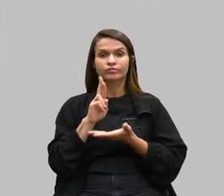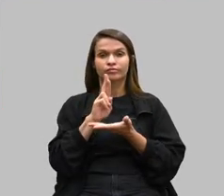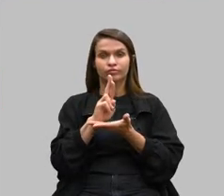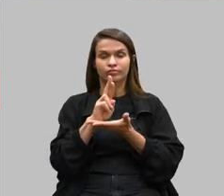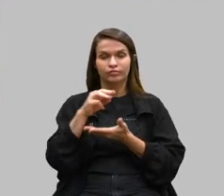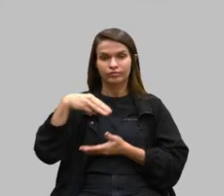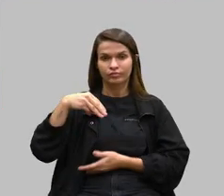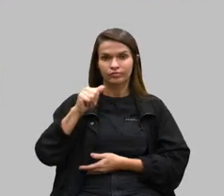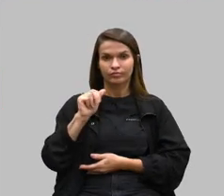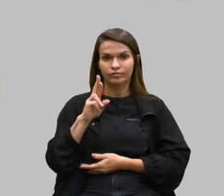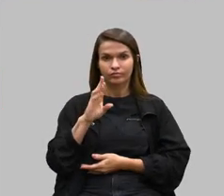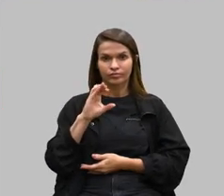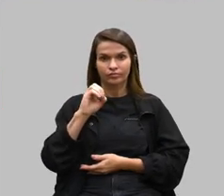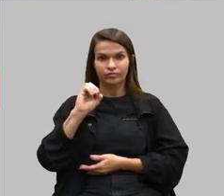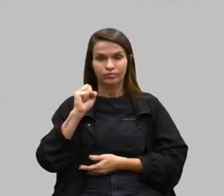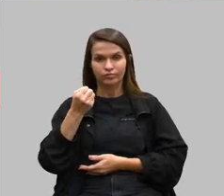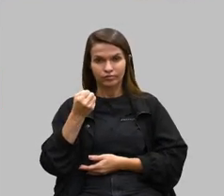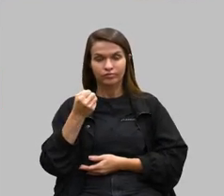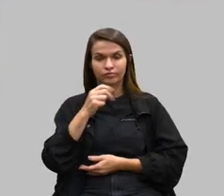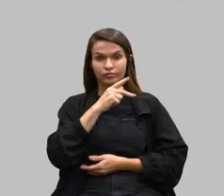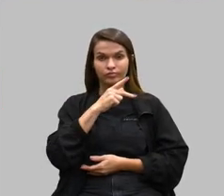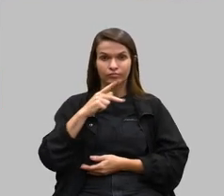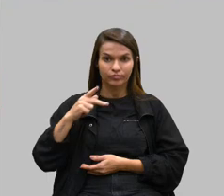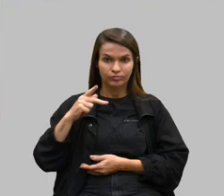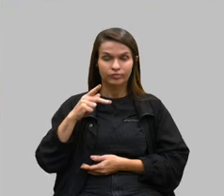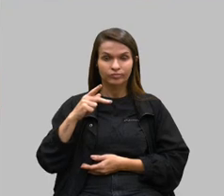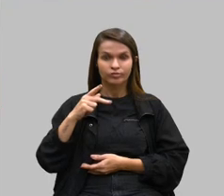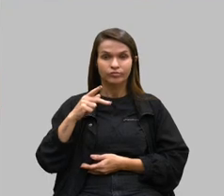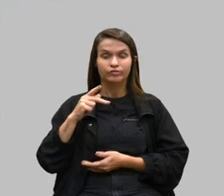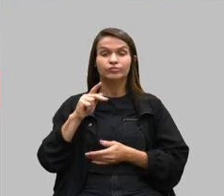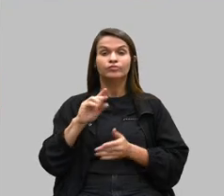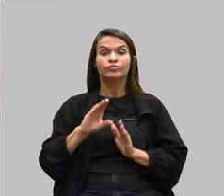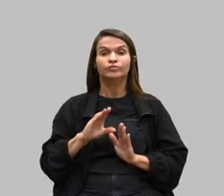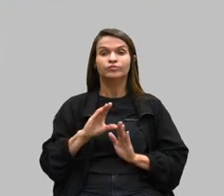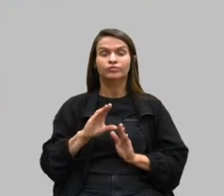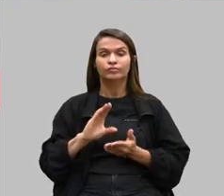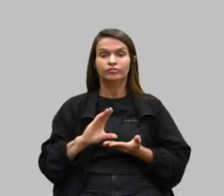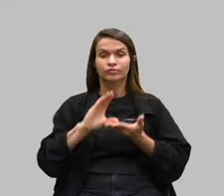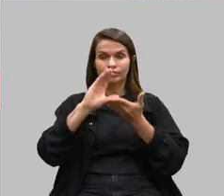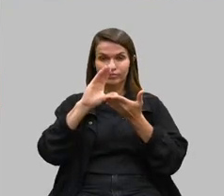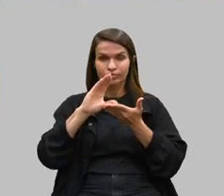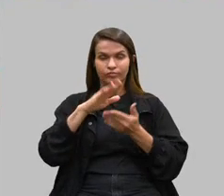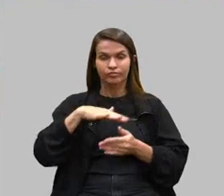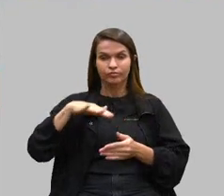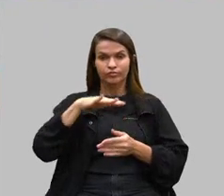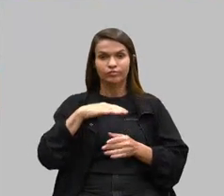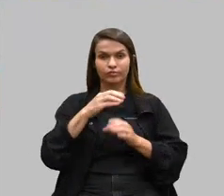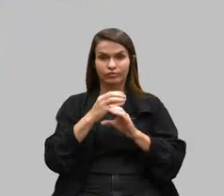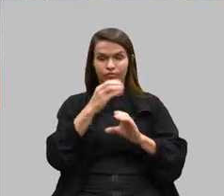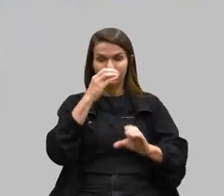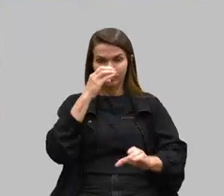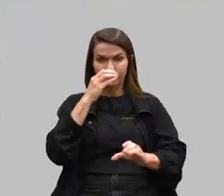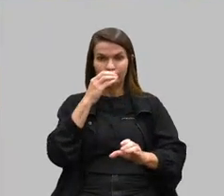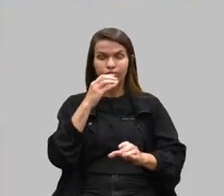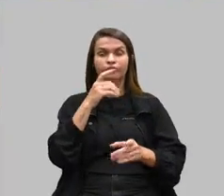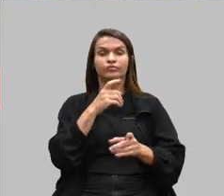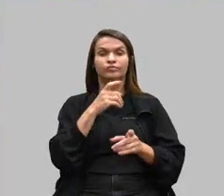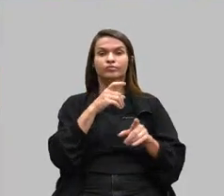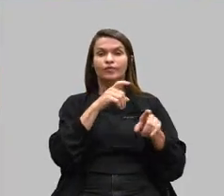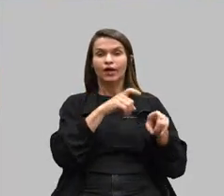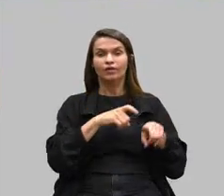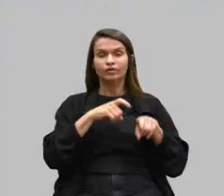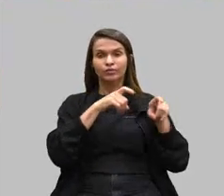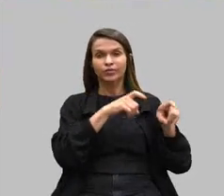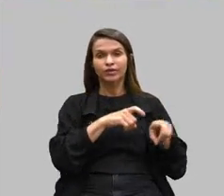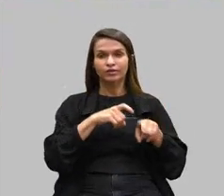Marcos Vinícius gervasio Presidente do Conselho Regional de Engenharia e Agronomia de Minas Gerais